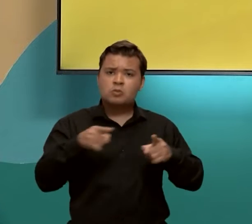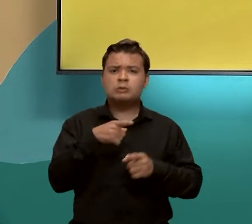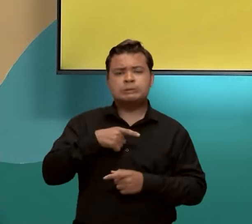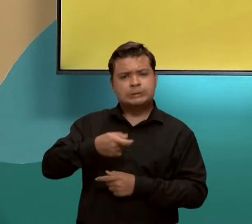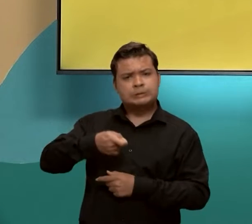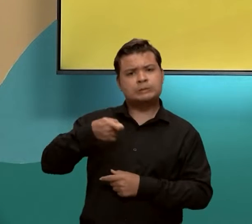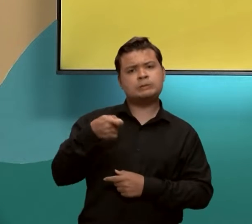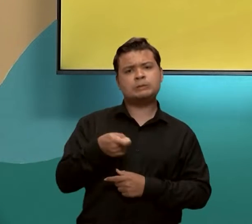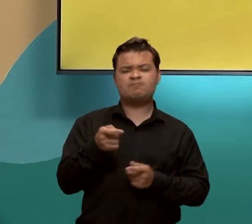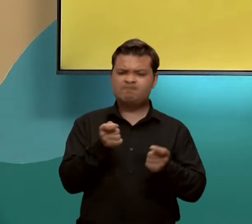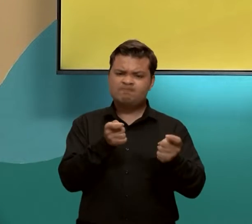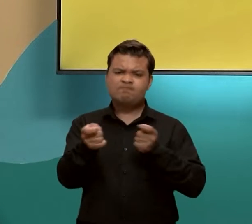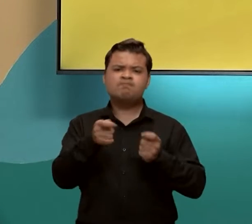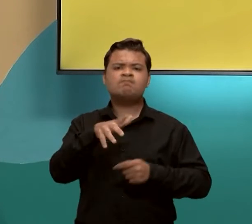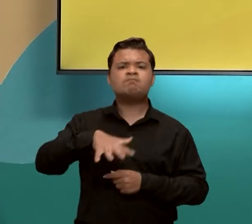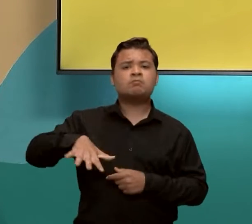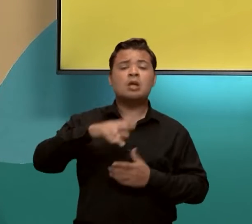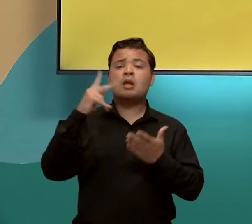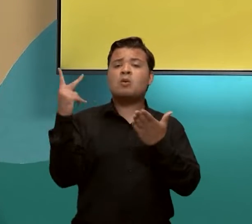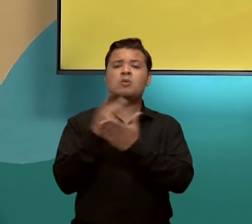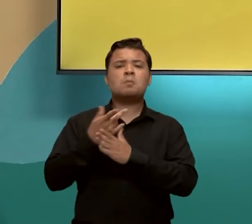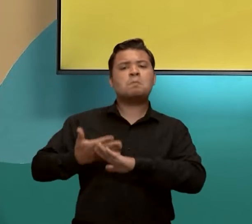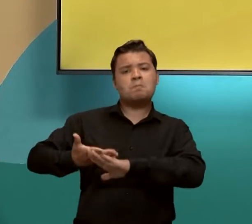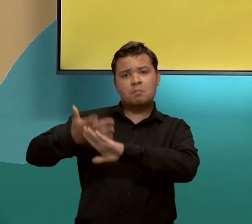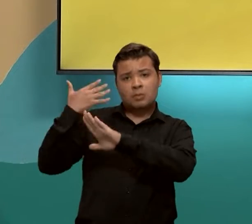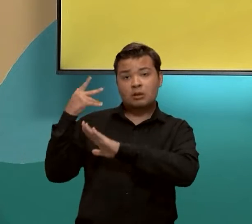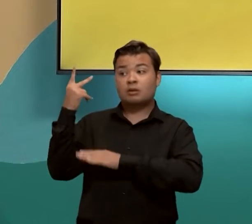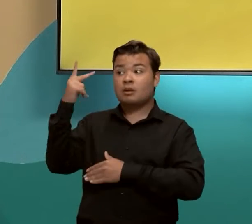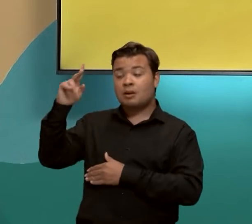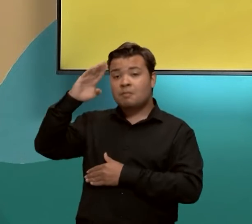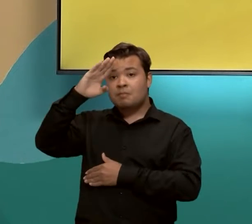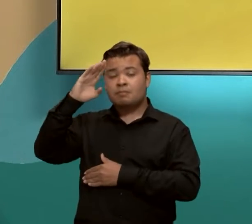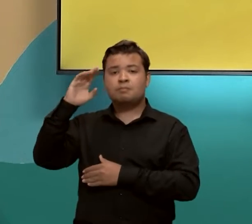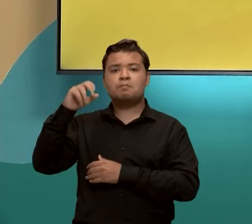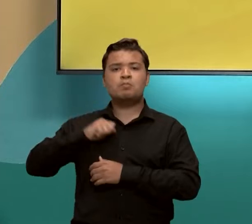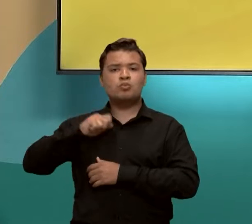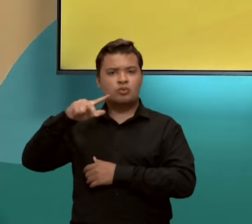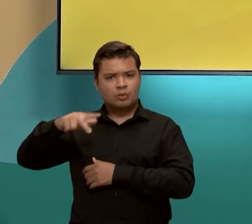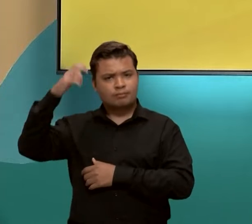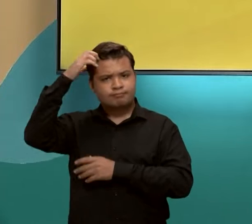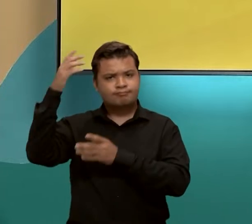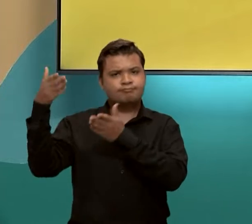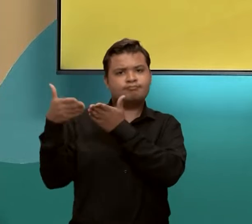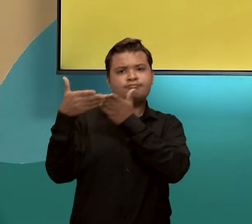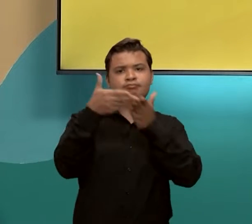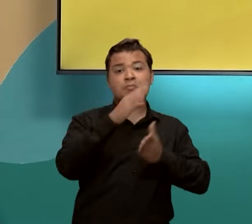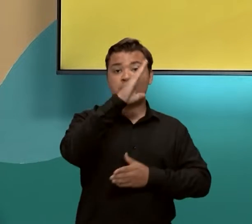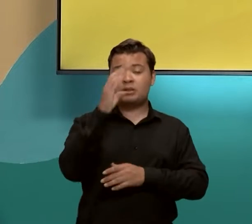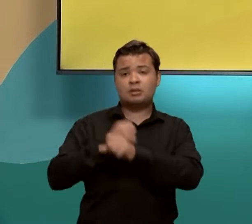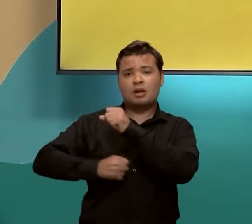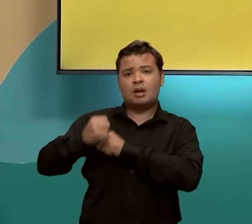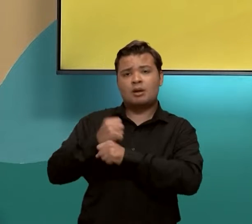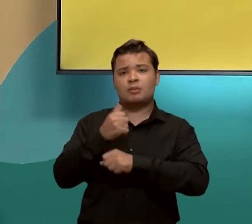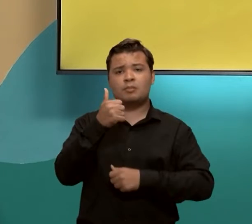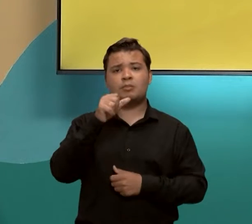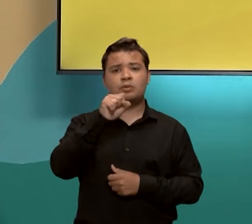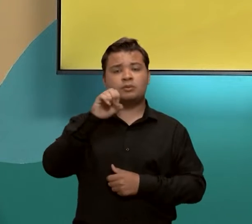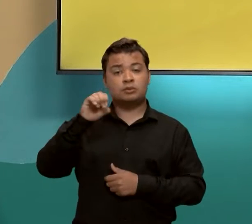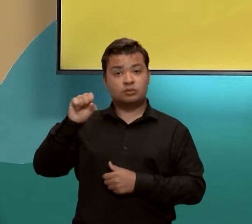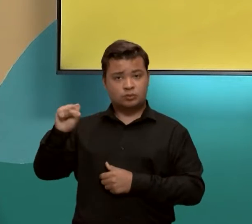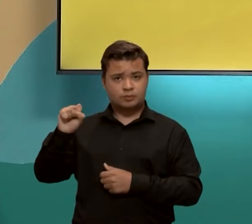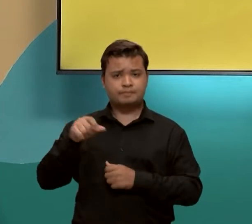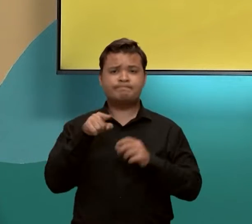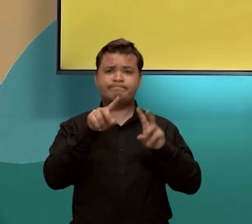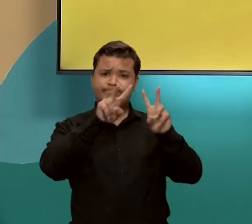para dominação que ocorreu com a chegada da coroa portuguesa ao Brasil em 1808. O assunto